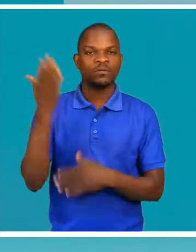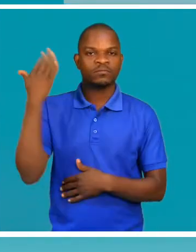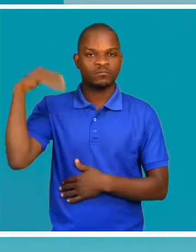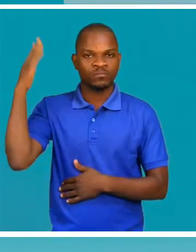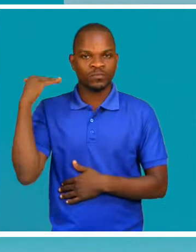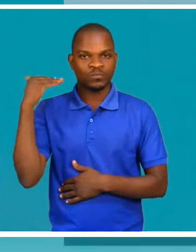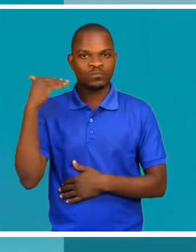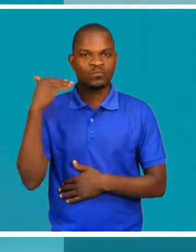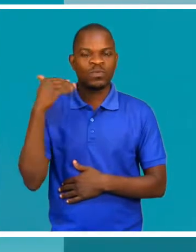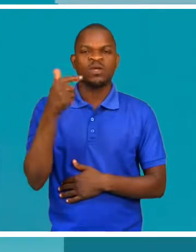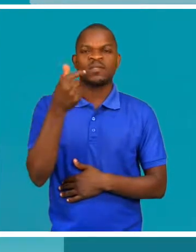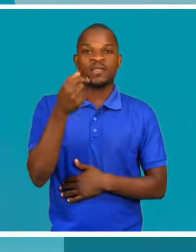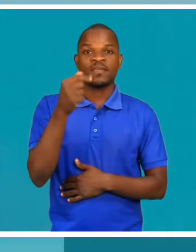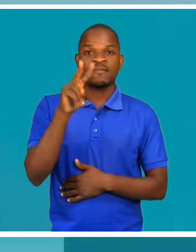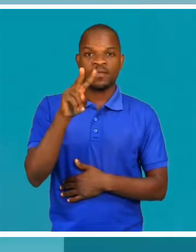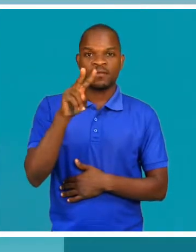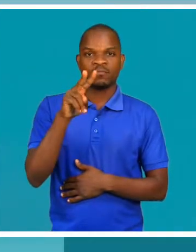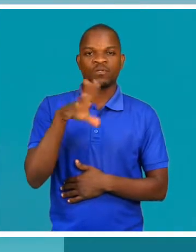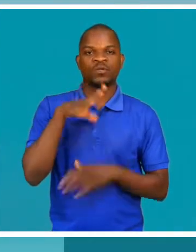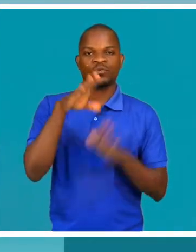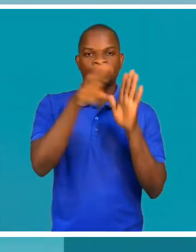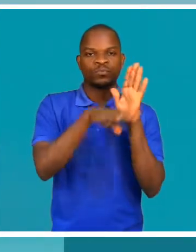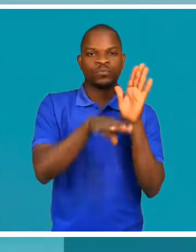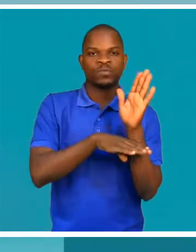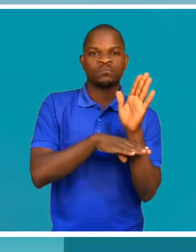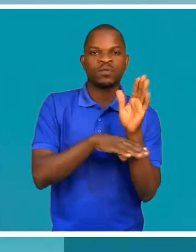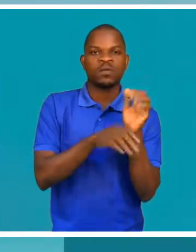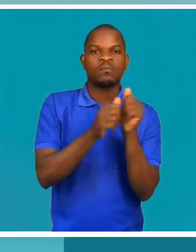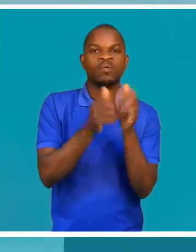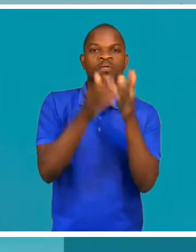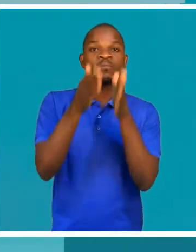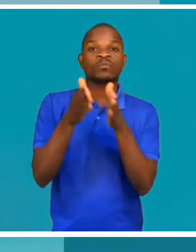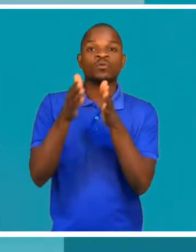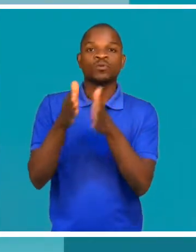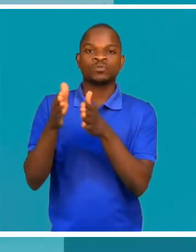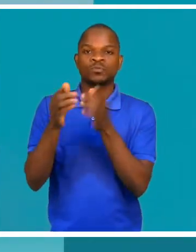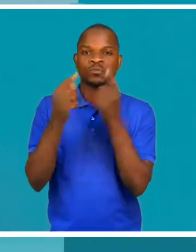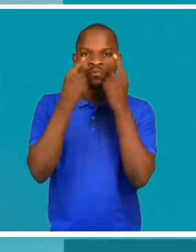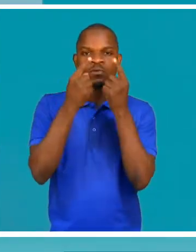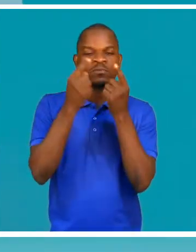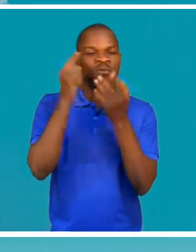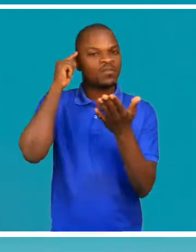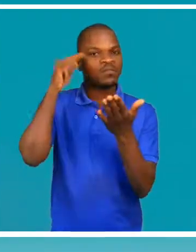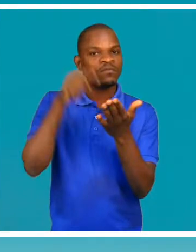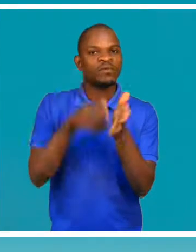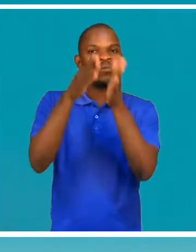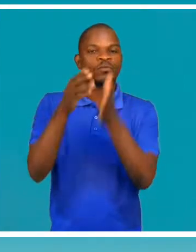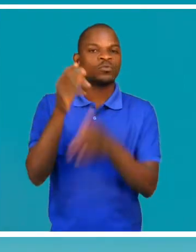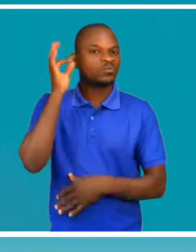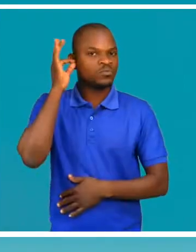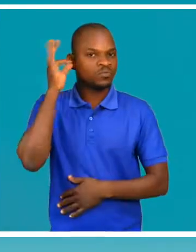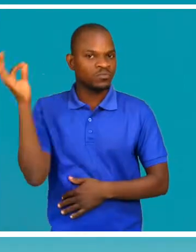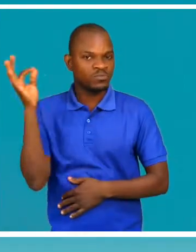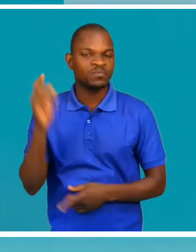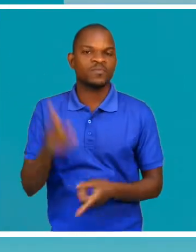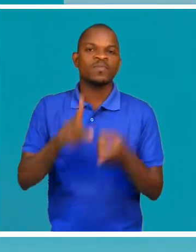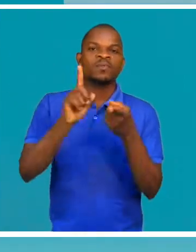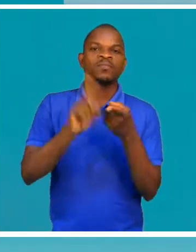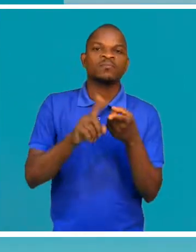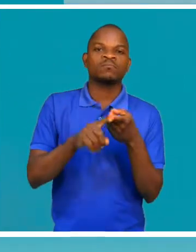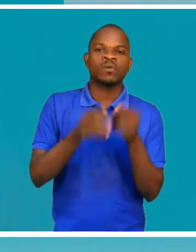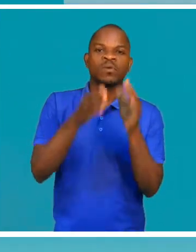antes o programa era só para os que falam, os que veem e